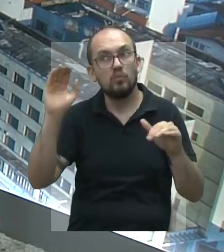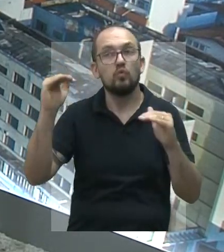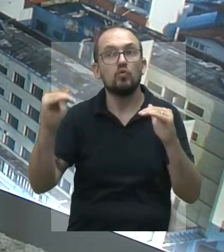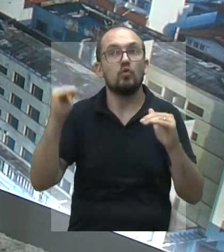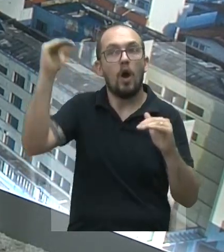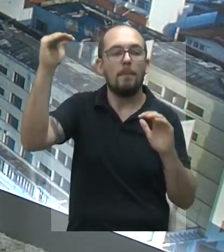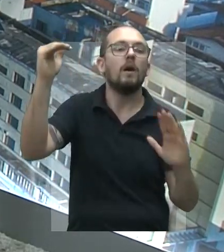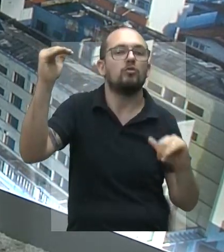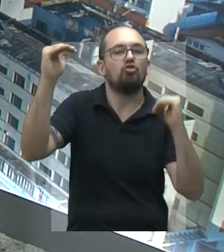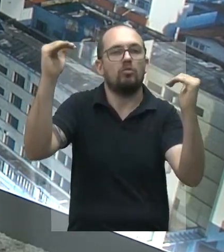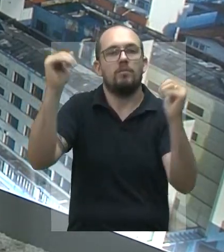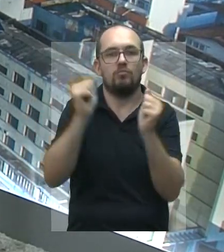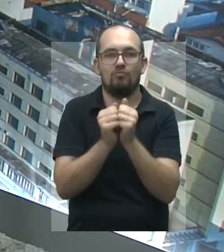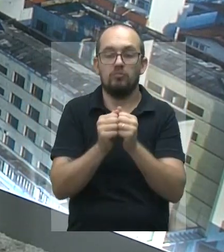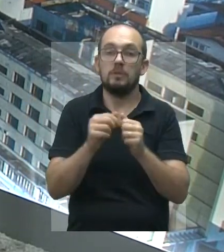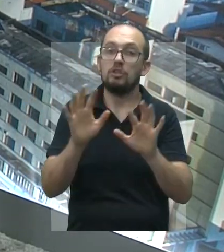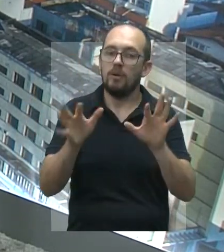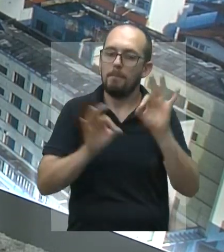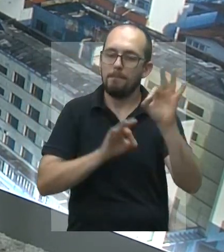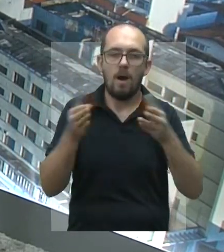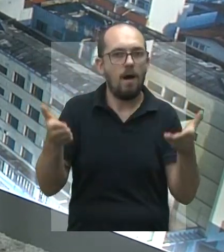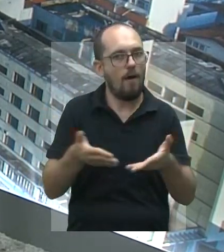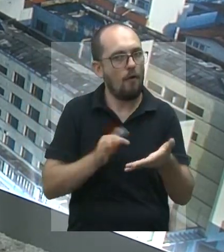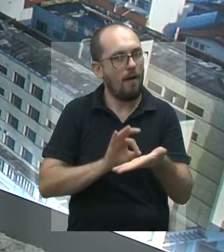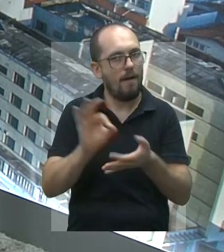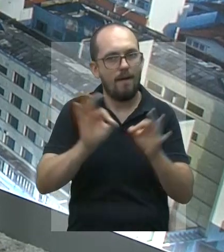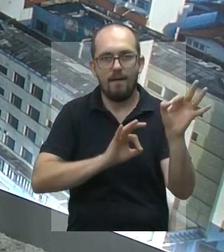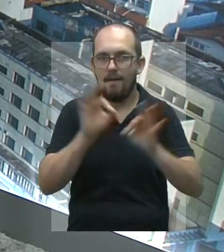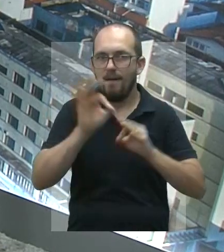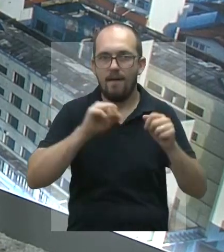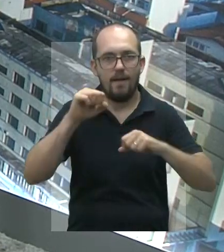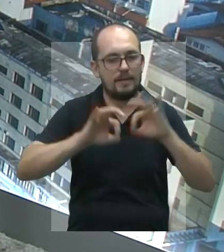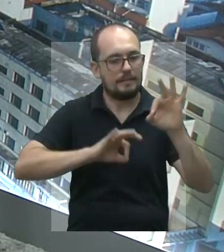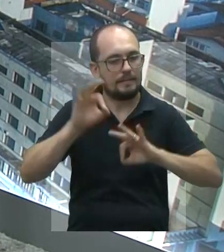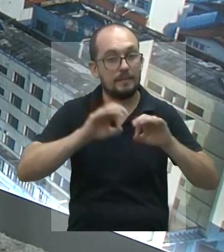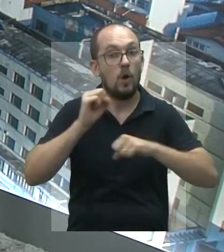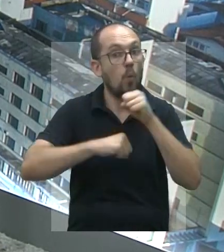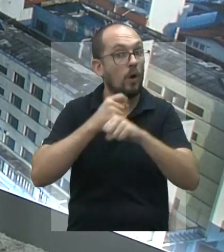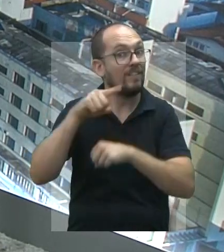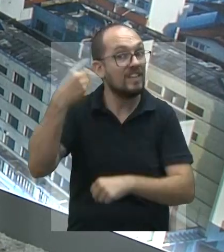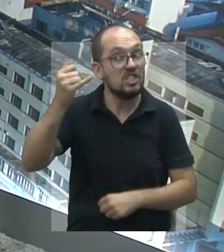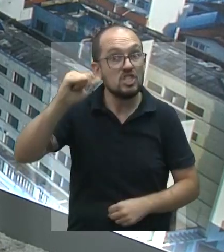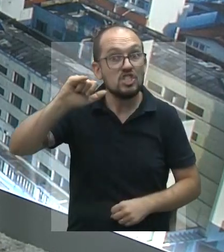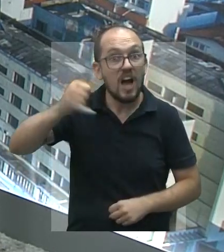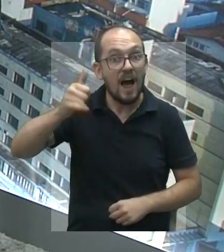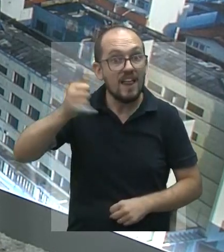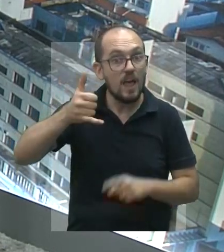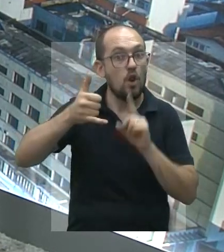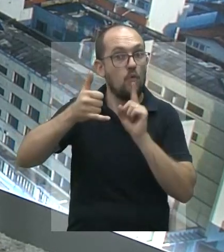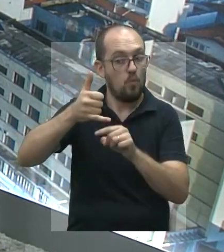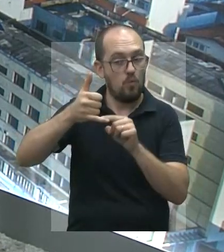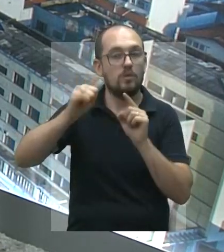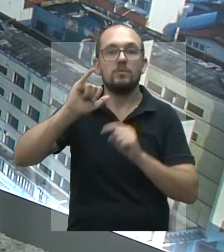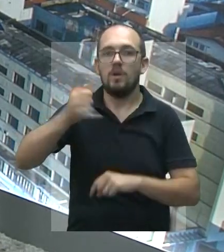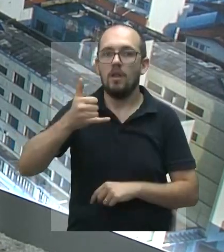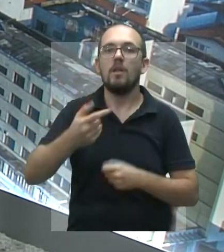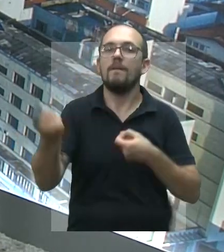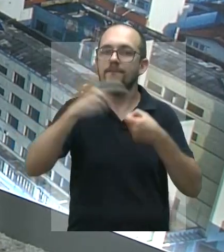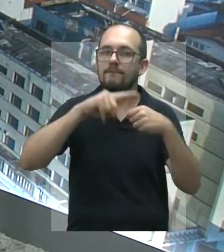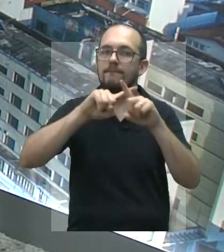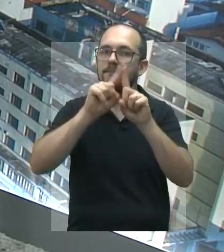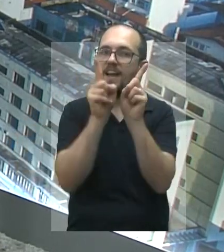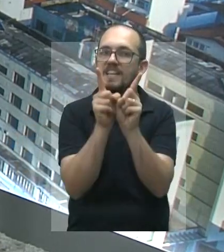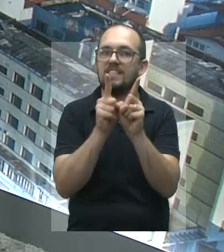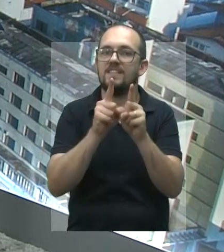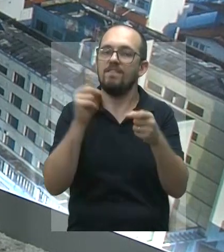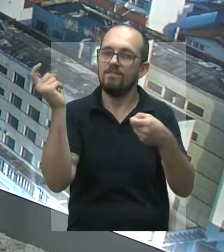Uma preparação aí que já começa desde já, então todo mundo ano que vem, janeirão, então tem a volta do 15 de Jaú, então